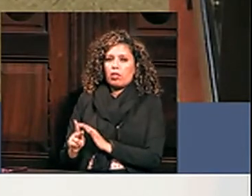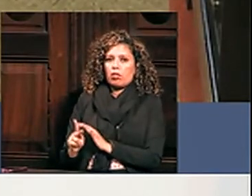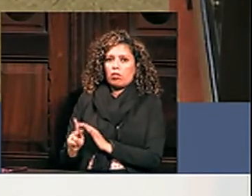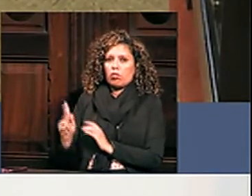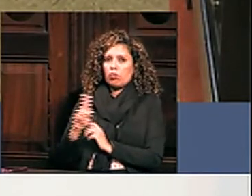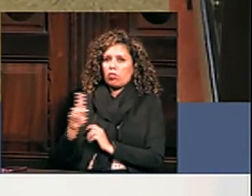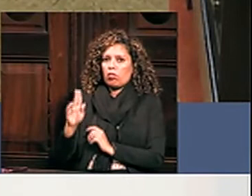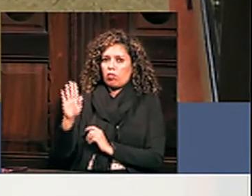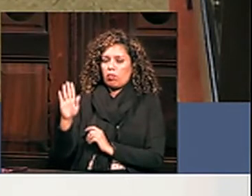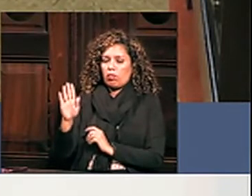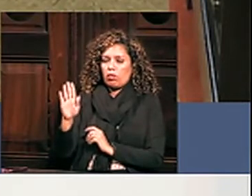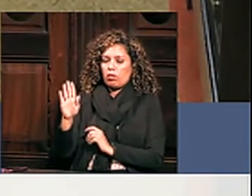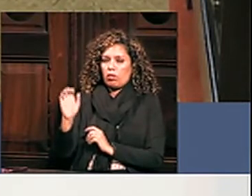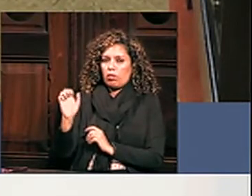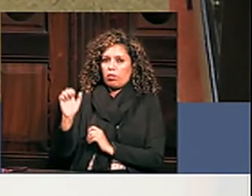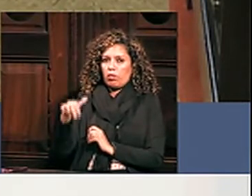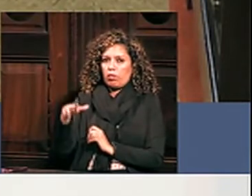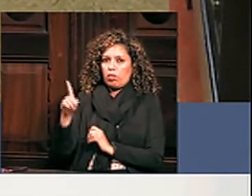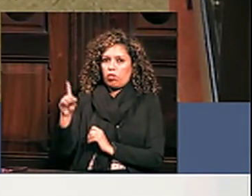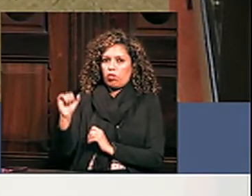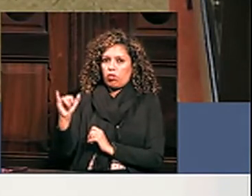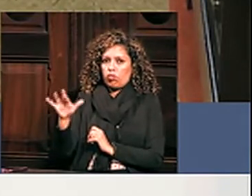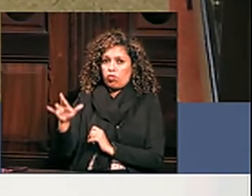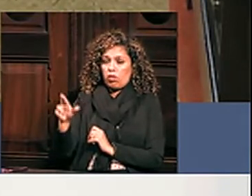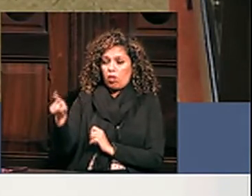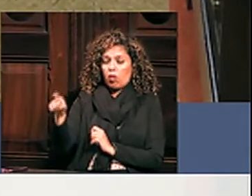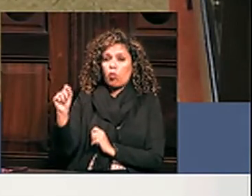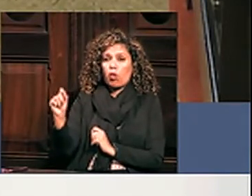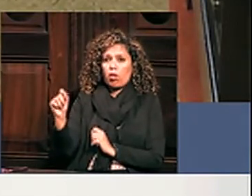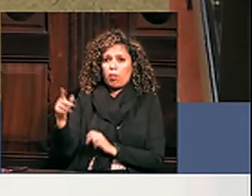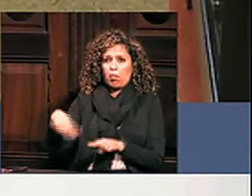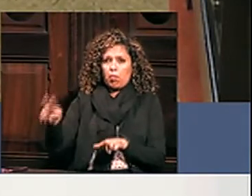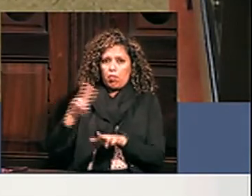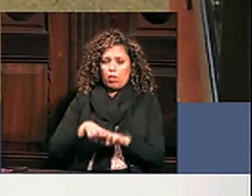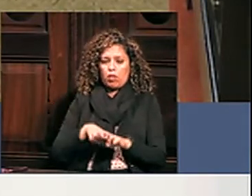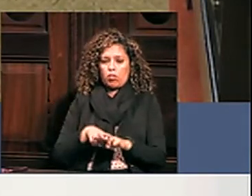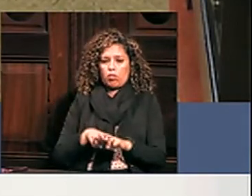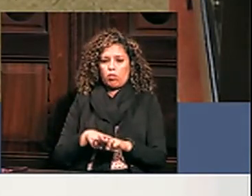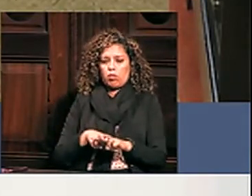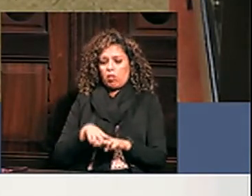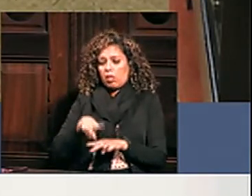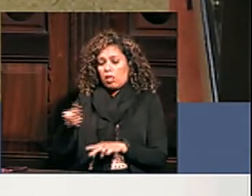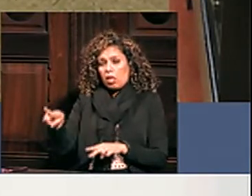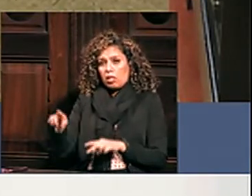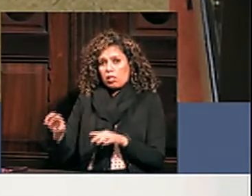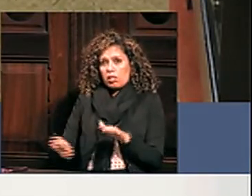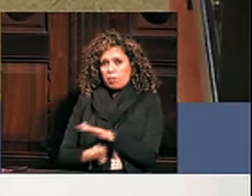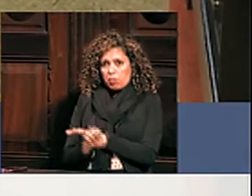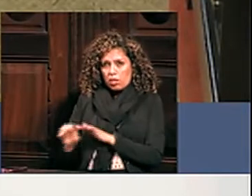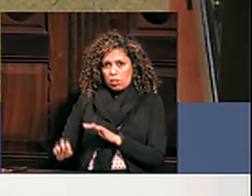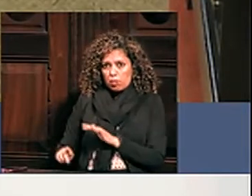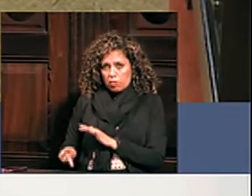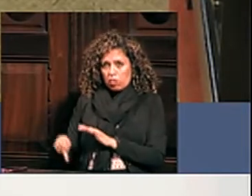preso na Operação Lava Jato. E quebraram a Petrobras.